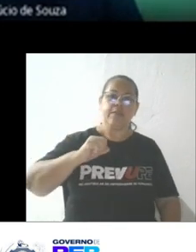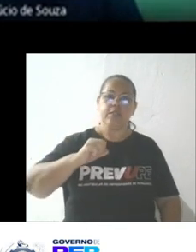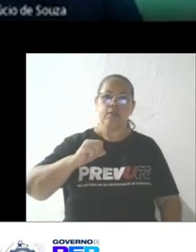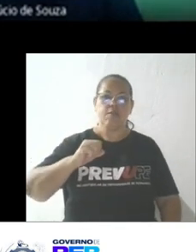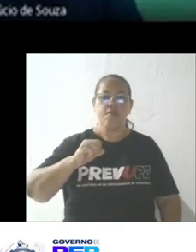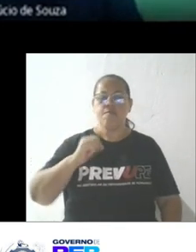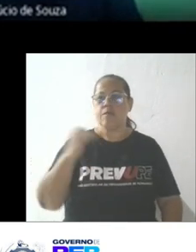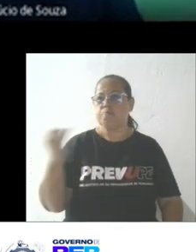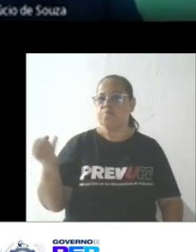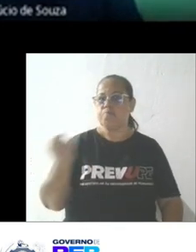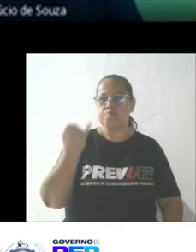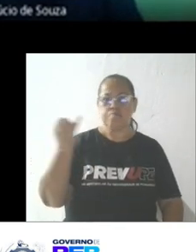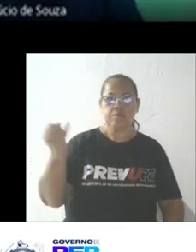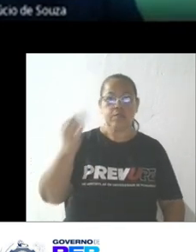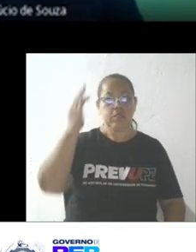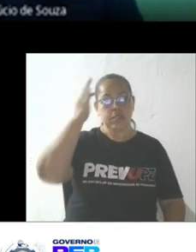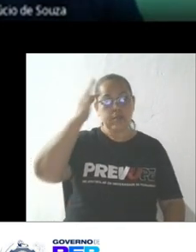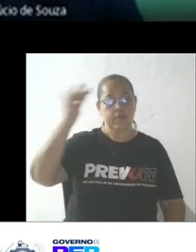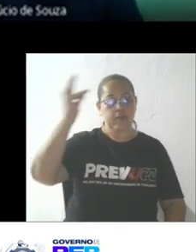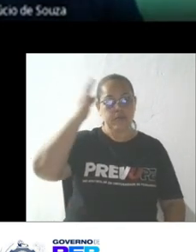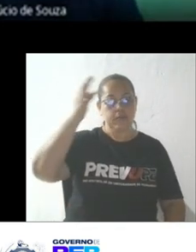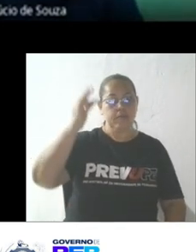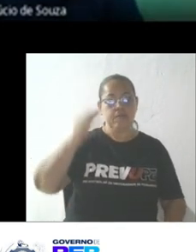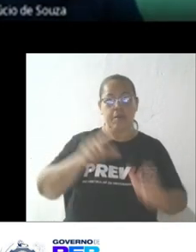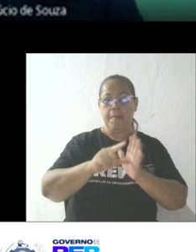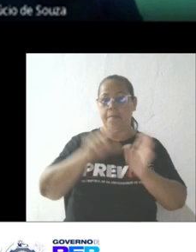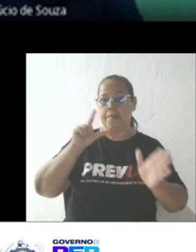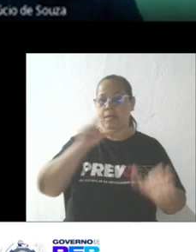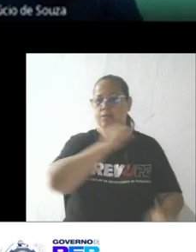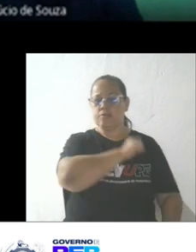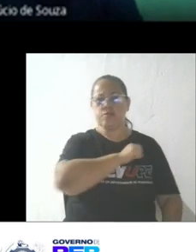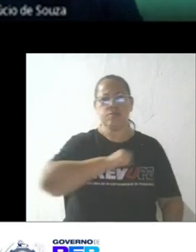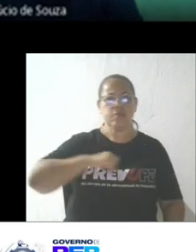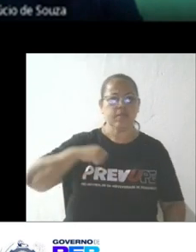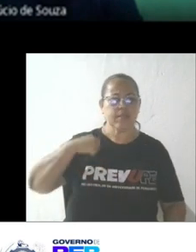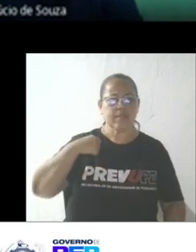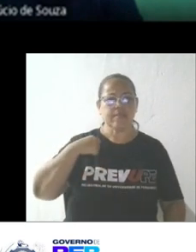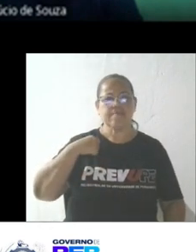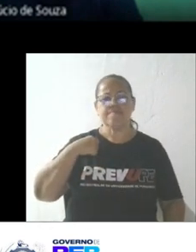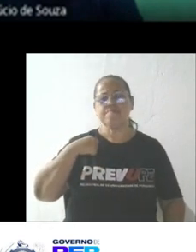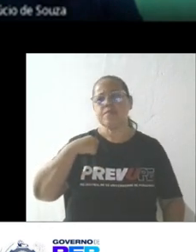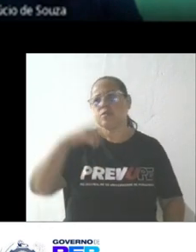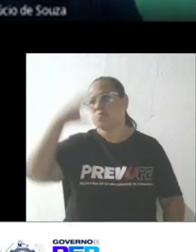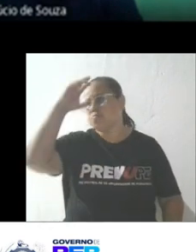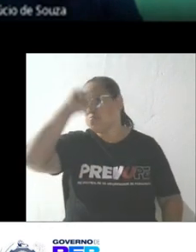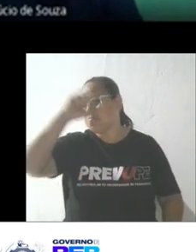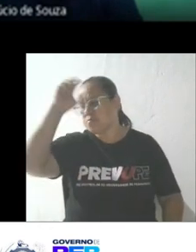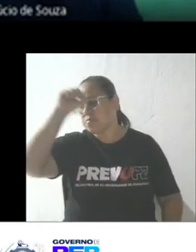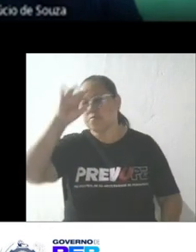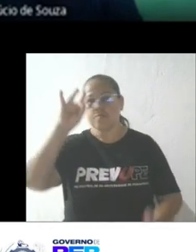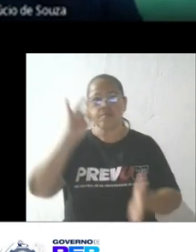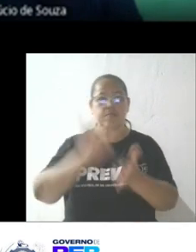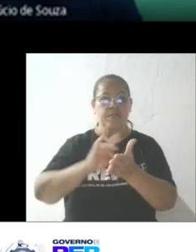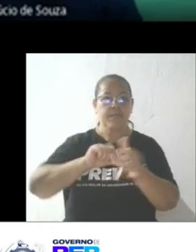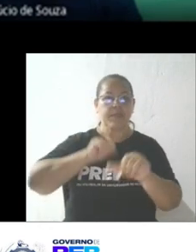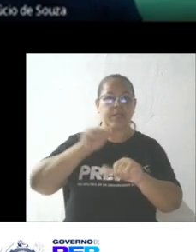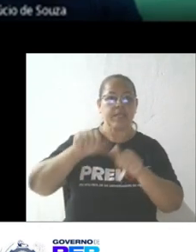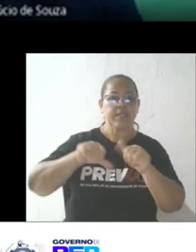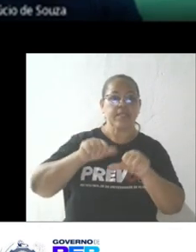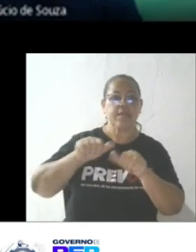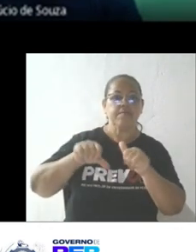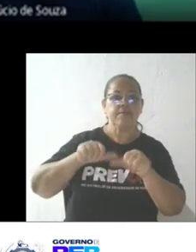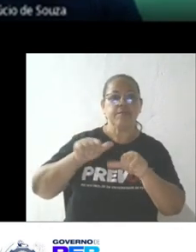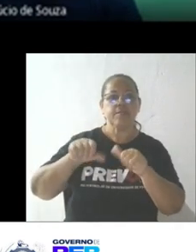filosofia pré-socrática tentou aprender a realidade na sua mudança no seu dever para ele